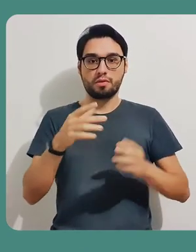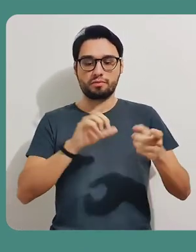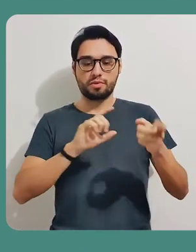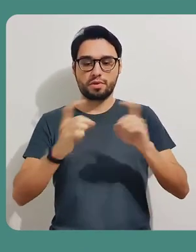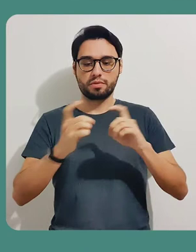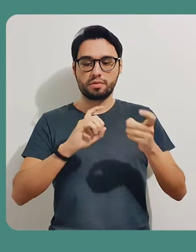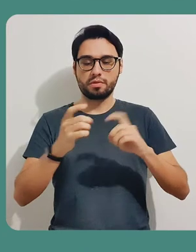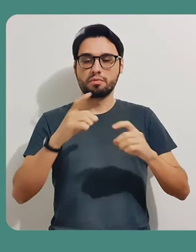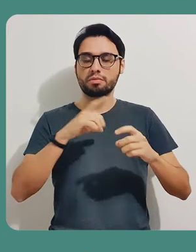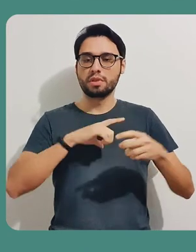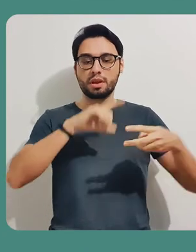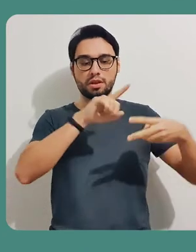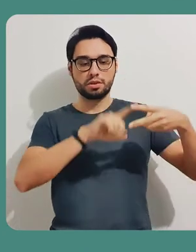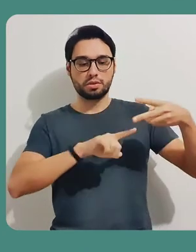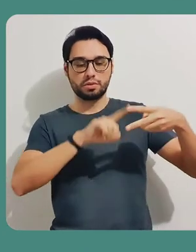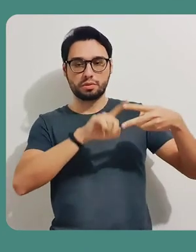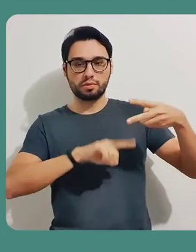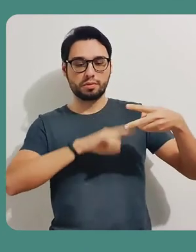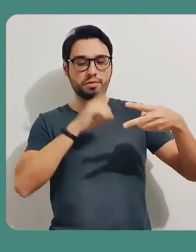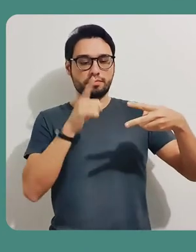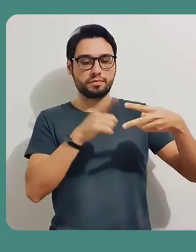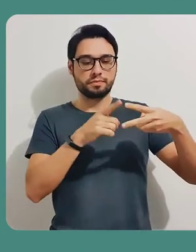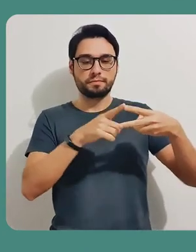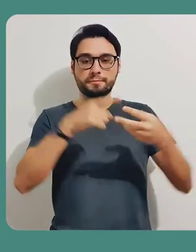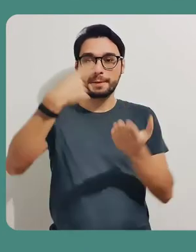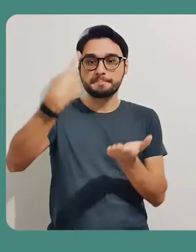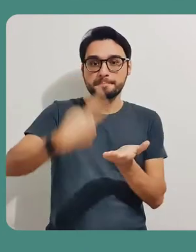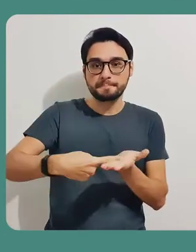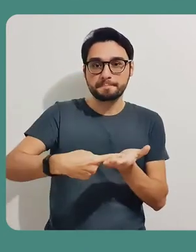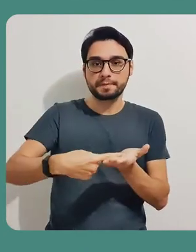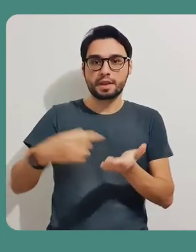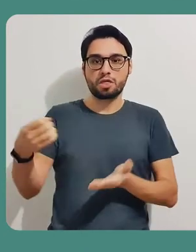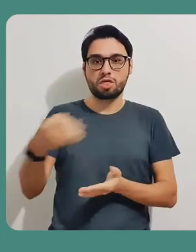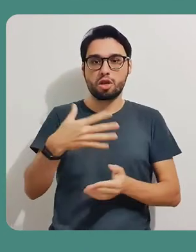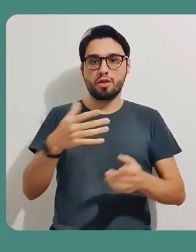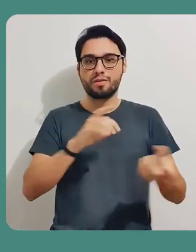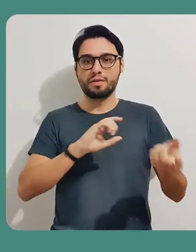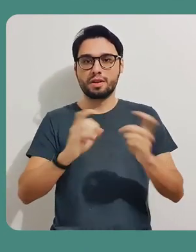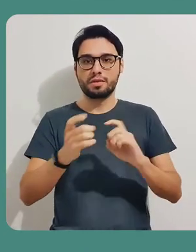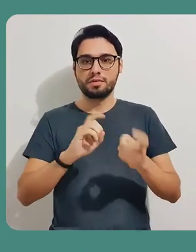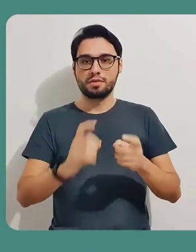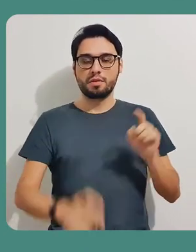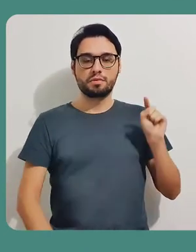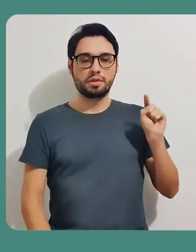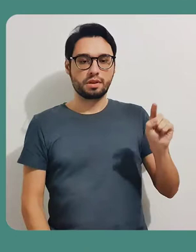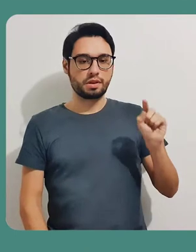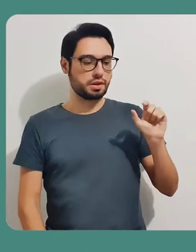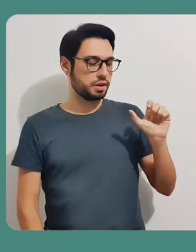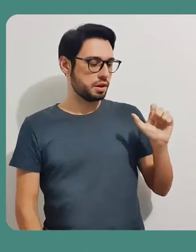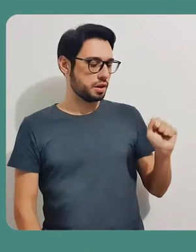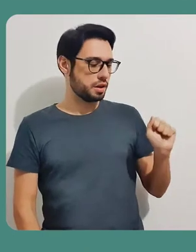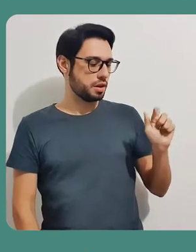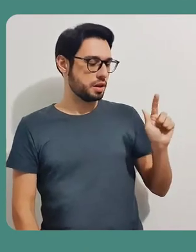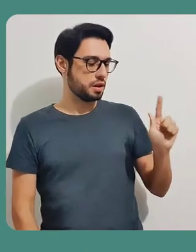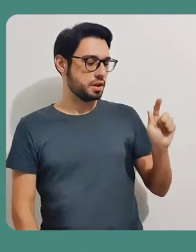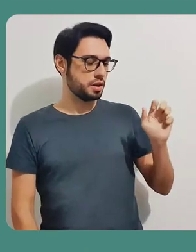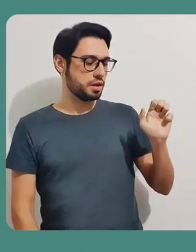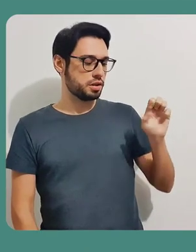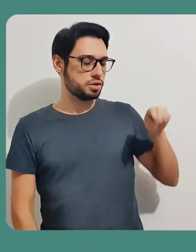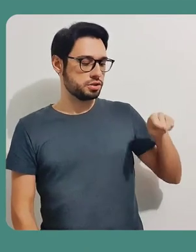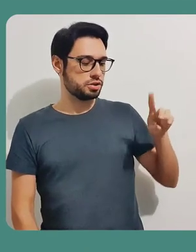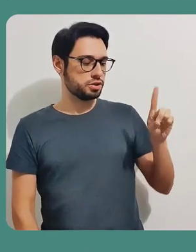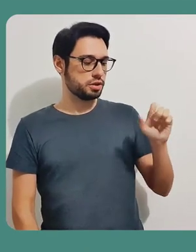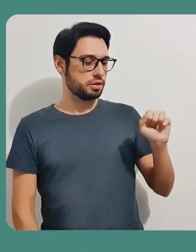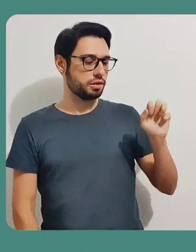outlook para iniciar uma nova reunião você tem duas formas a primeira delas é fazendo um agendamento da nova reunião